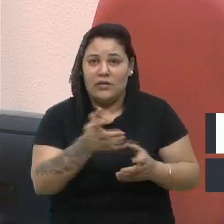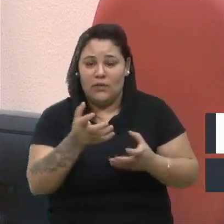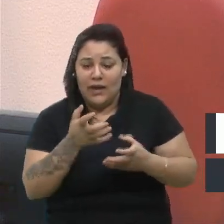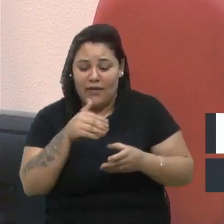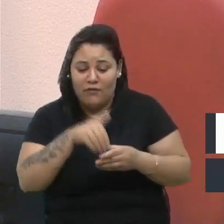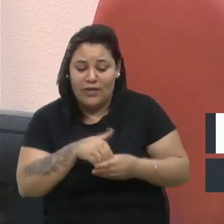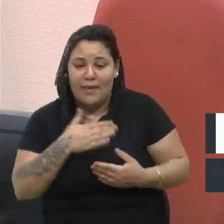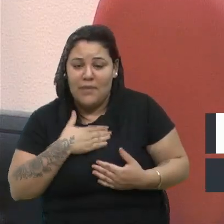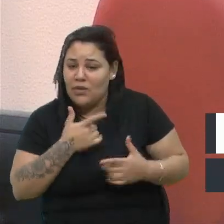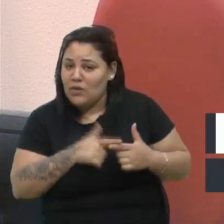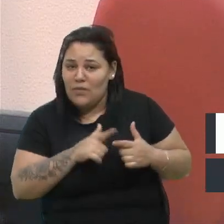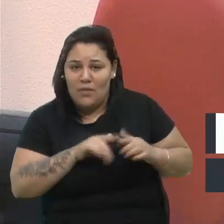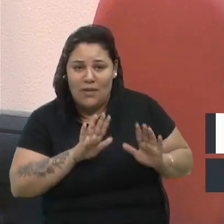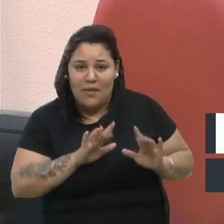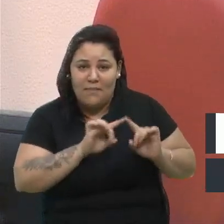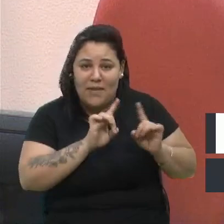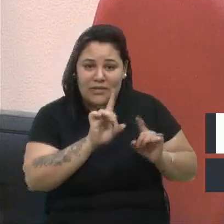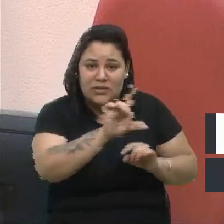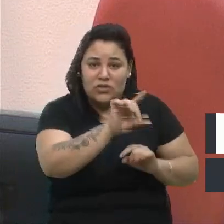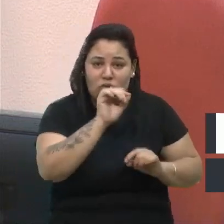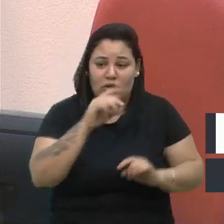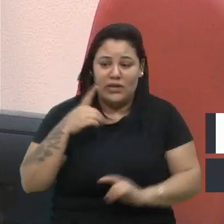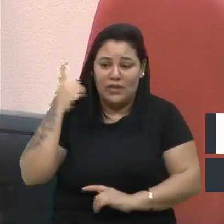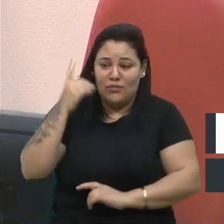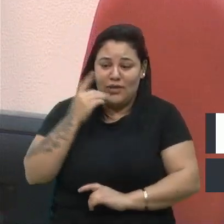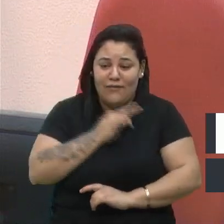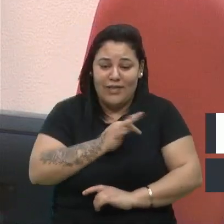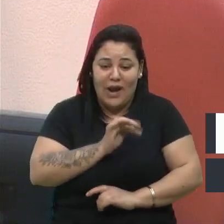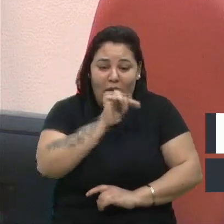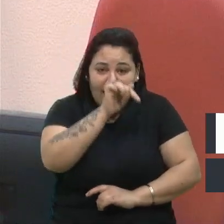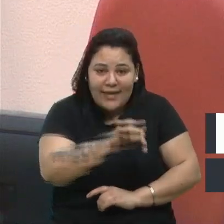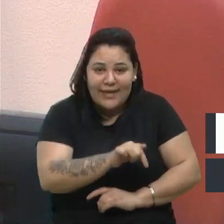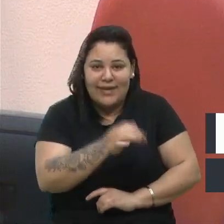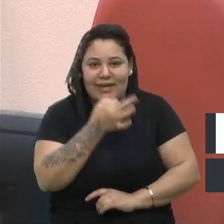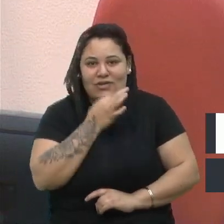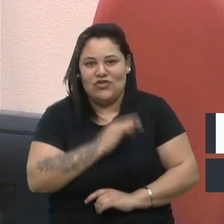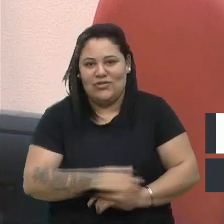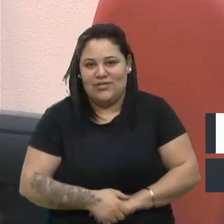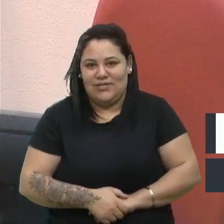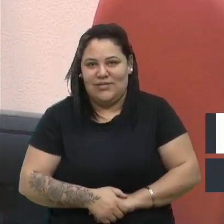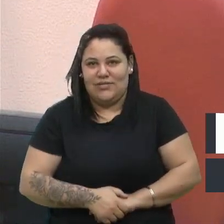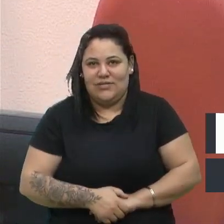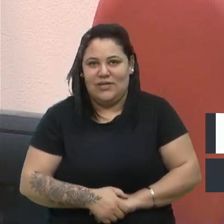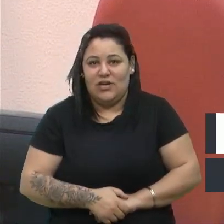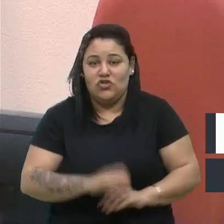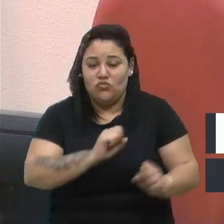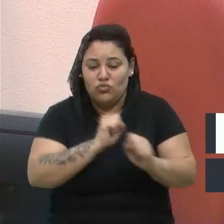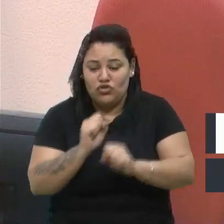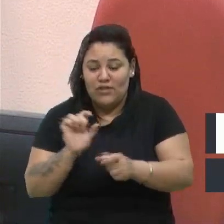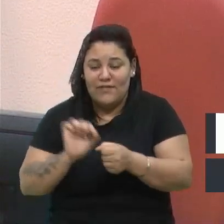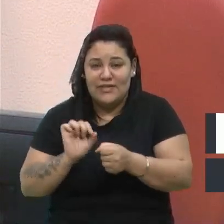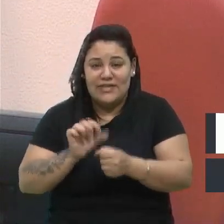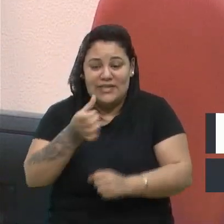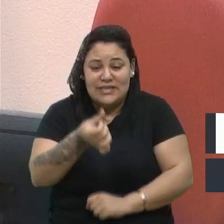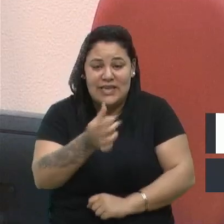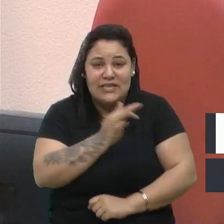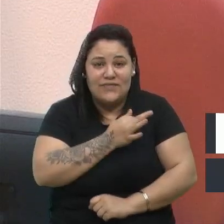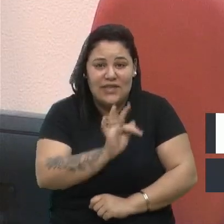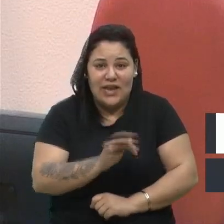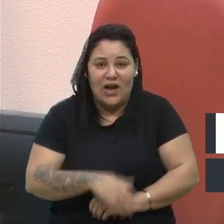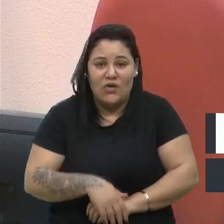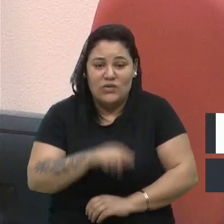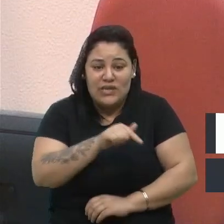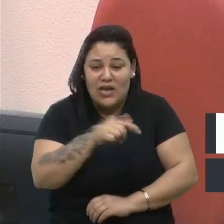mas votem deputado federal daqui, votem deputado estadual de Caxias do Sul. Nós podíamos fazer 6 federal, 7, 8 estadual,